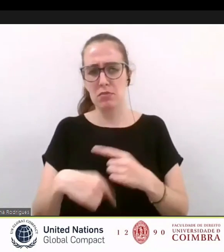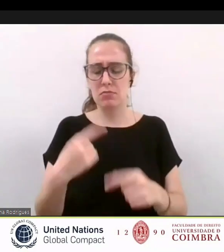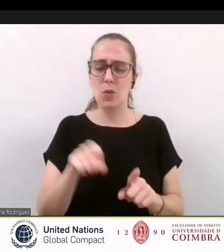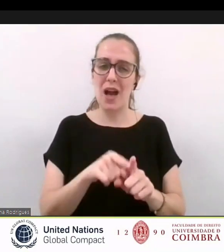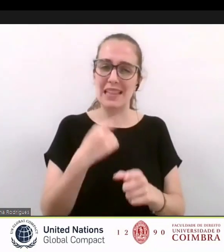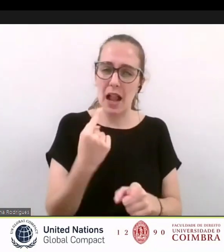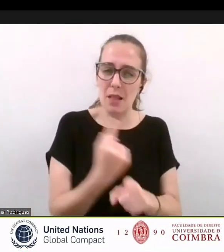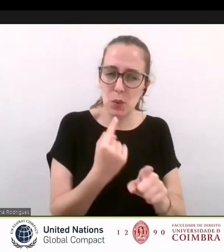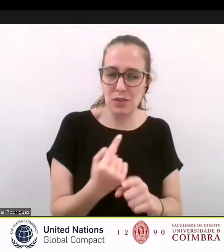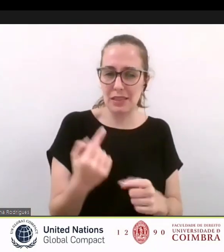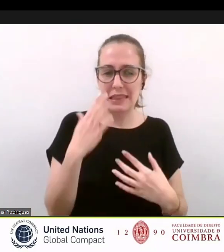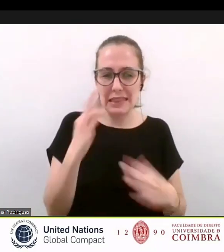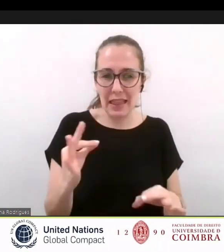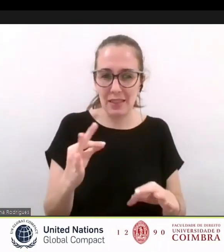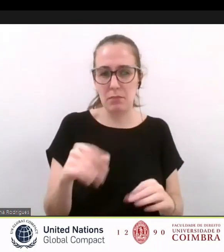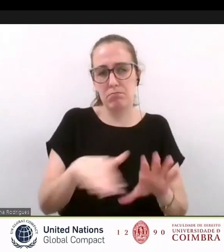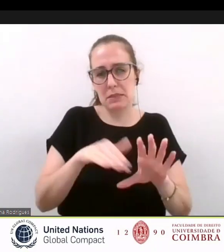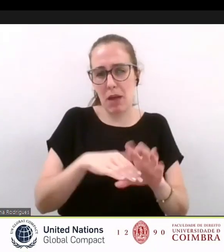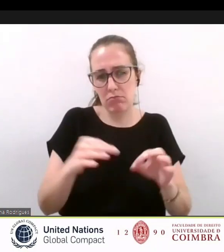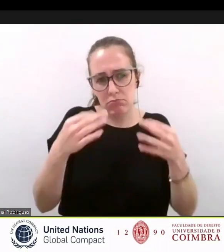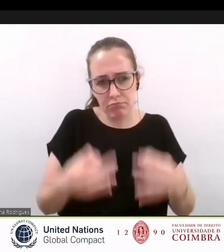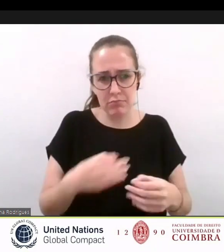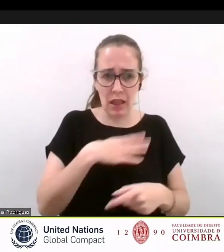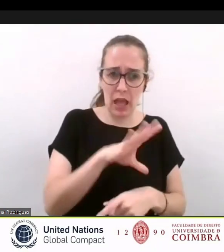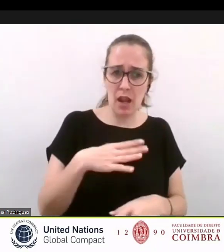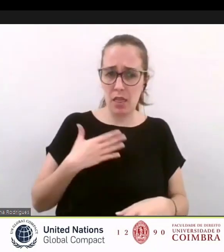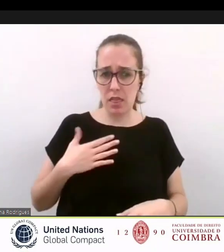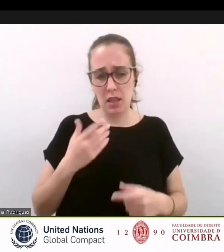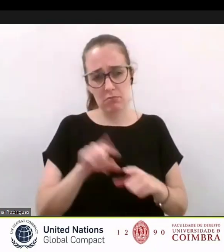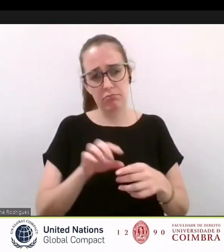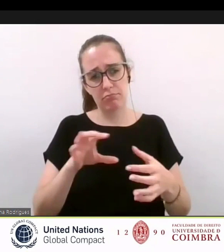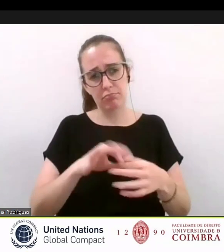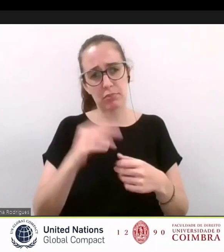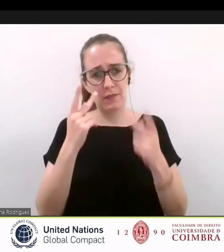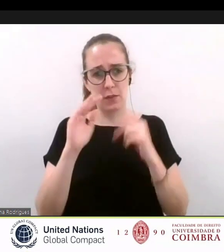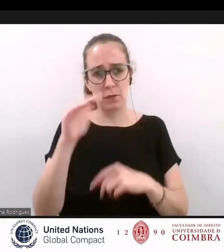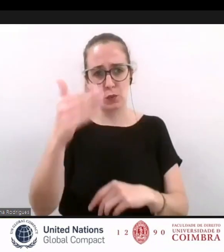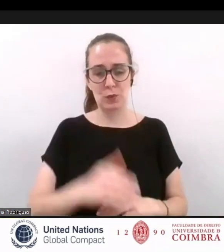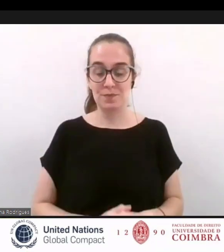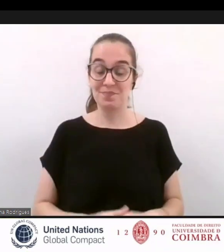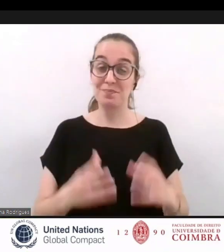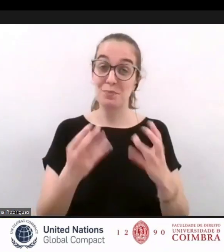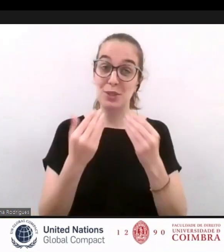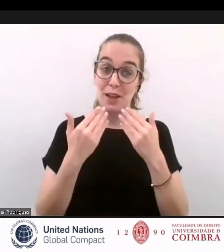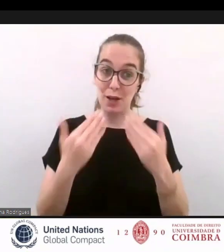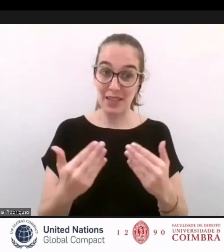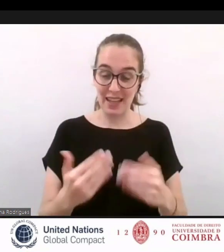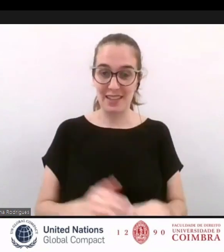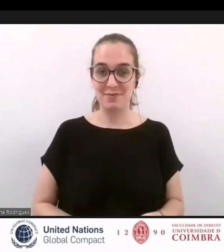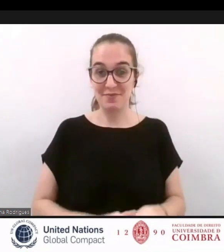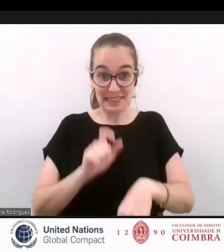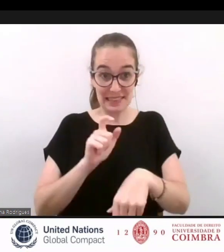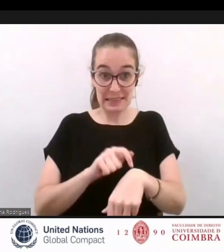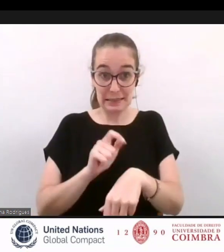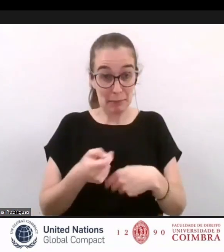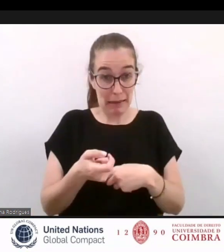mas estamos aqui pelo menos a envolver-nos para dizer qual é a nossa visão do futuro. Muito obrigado. Nós estamos a aproximar